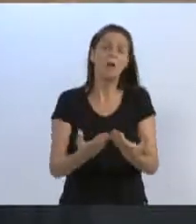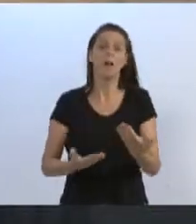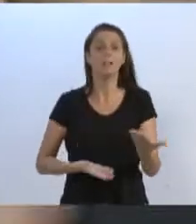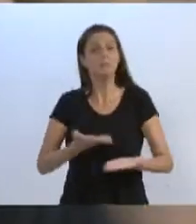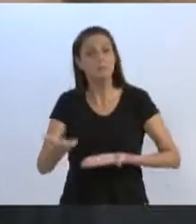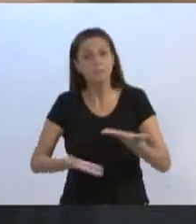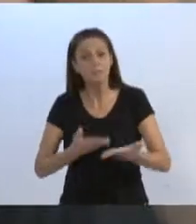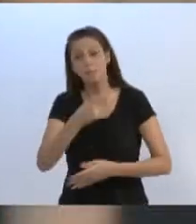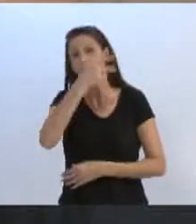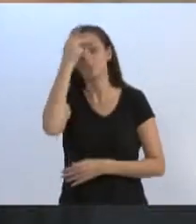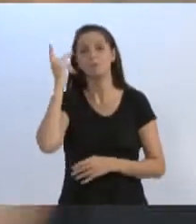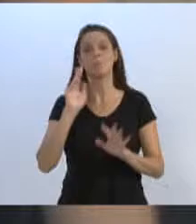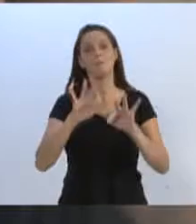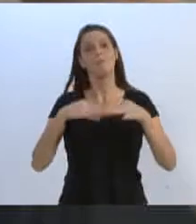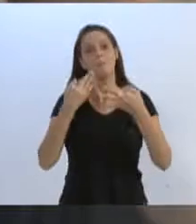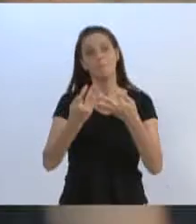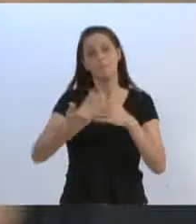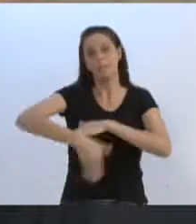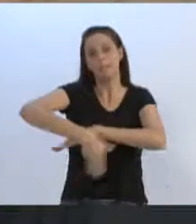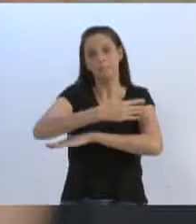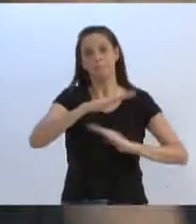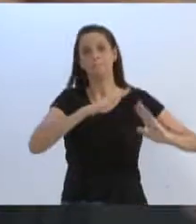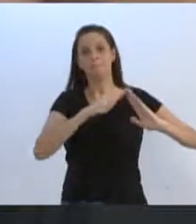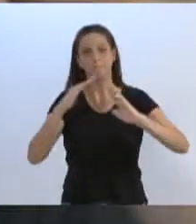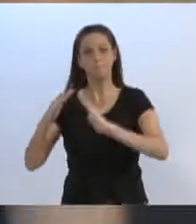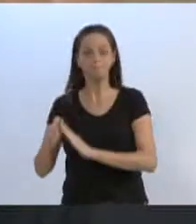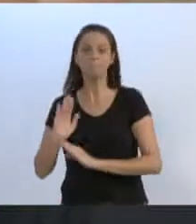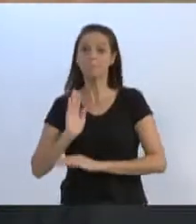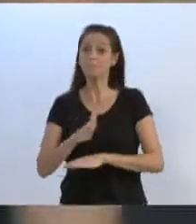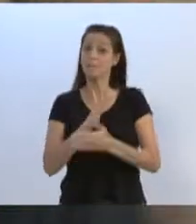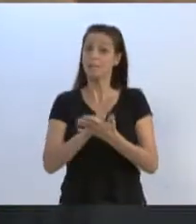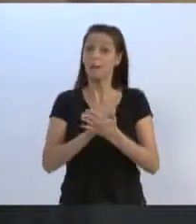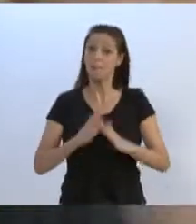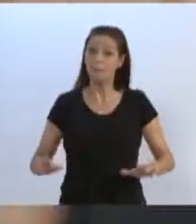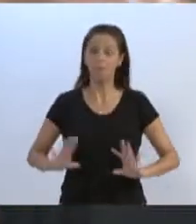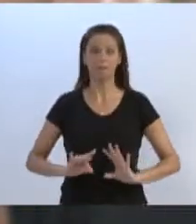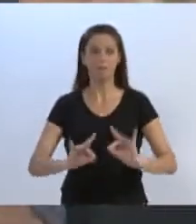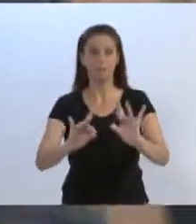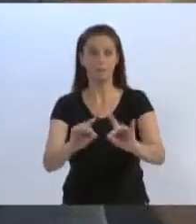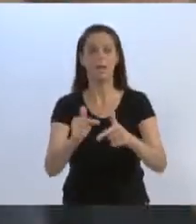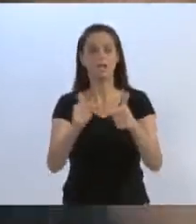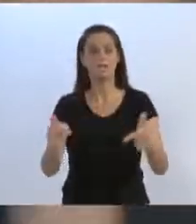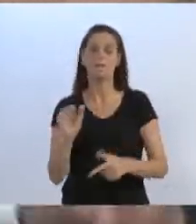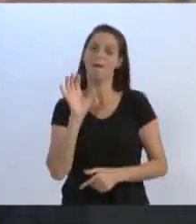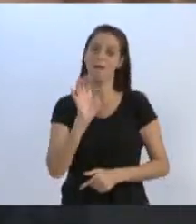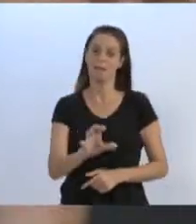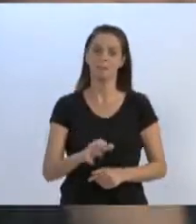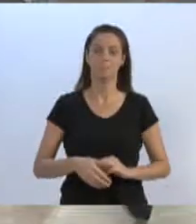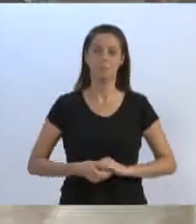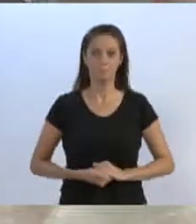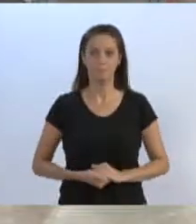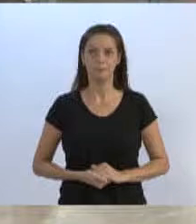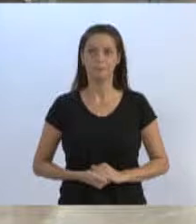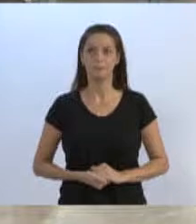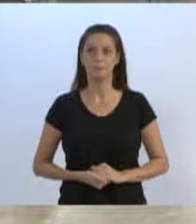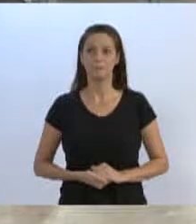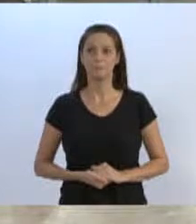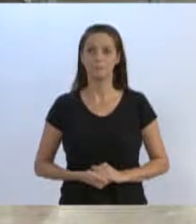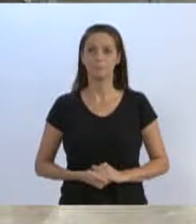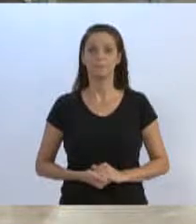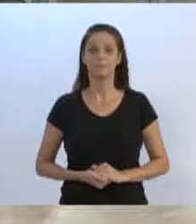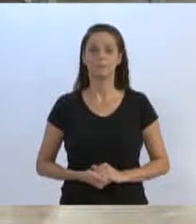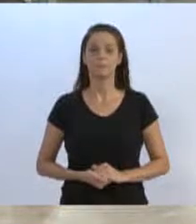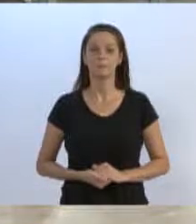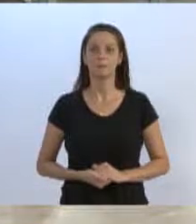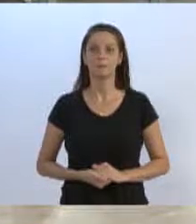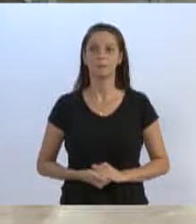os moradores, as famílias dessas ruas que hoje deram adeus à lama, à poeira e aos buracos. A sorte é essa. Inclua sua fala no pronunciamento e já ouça a